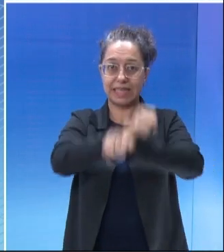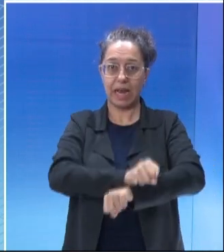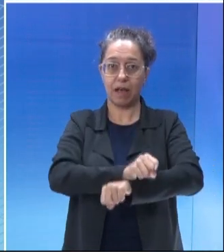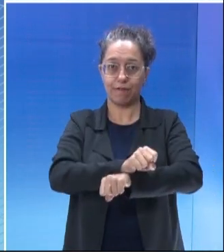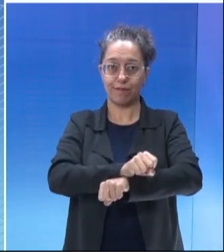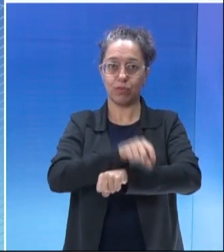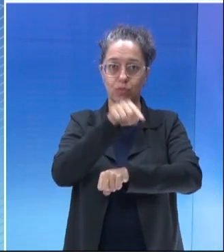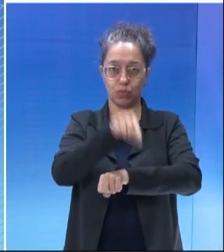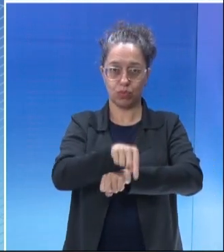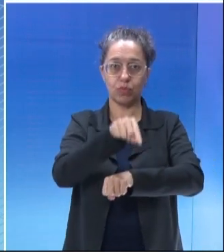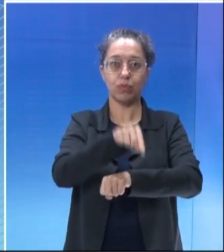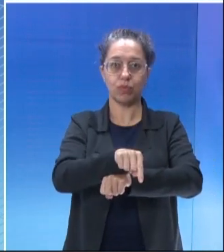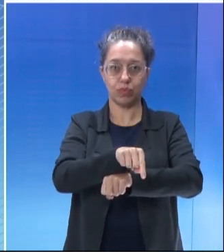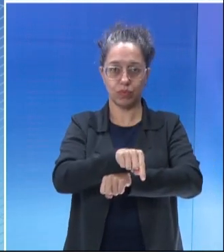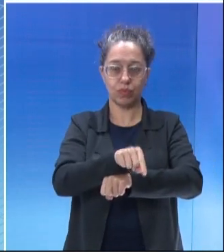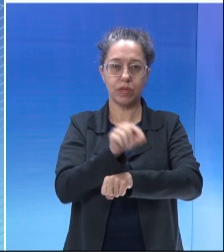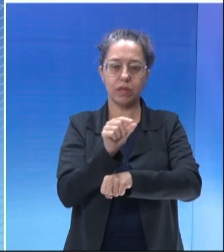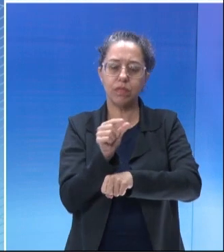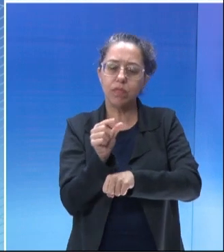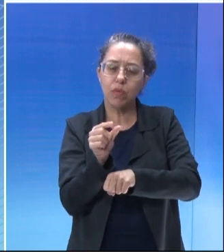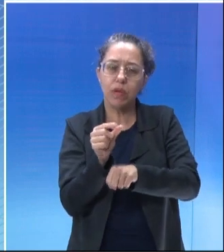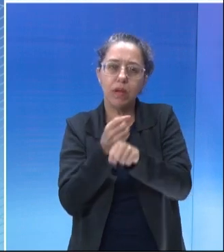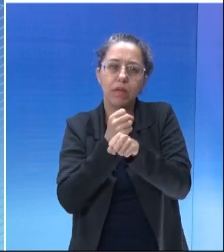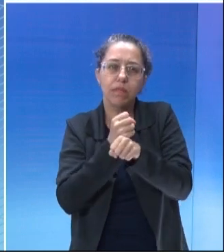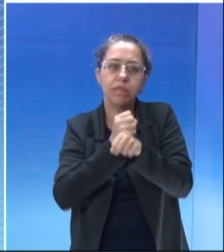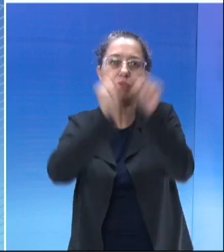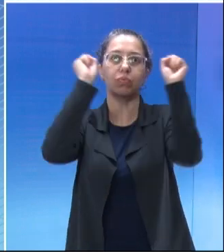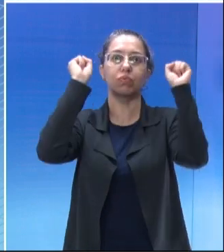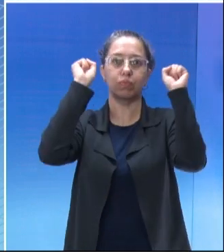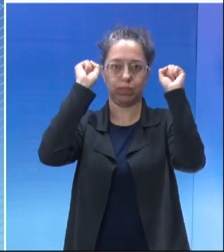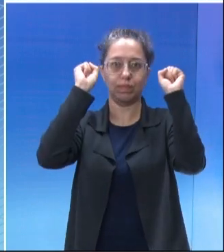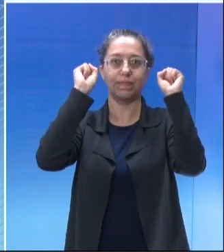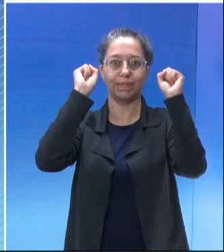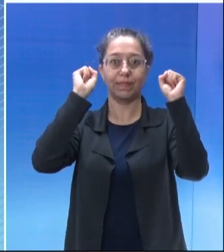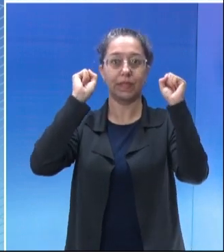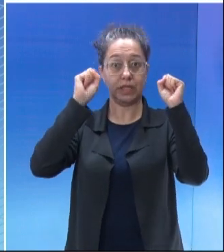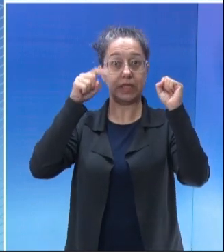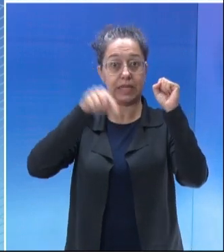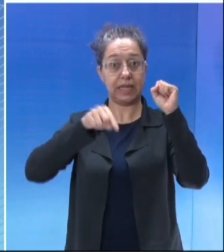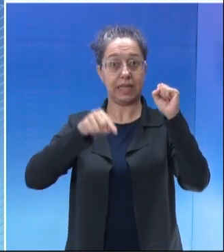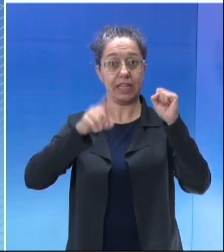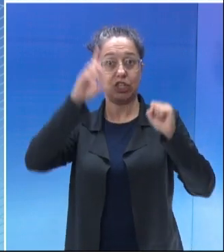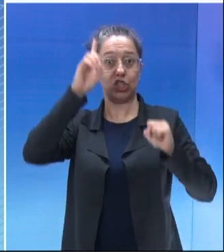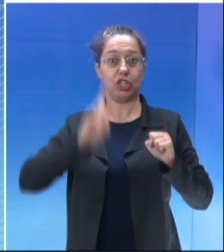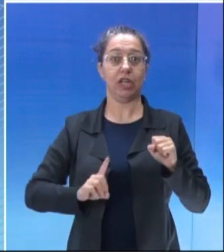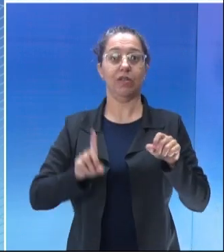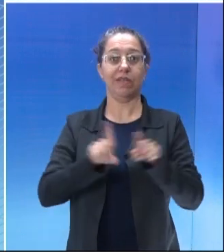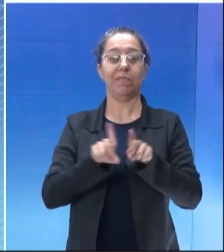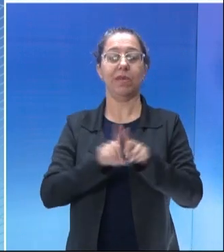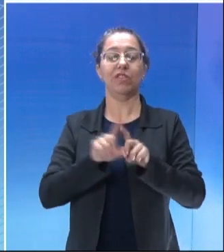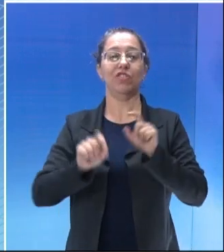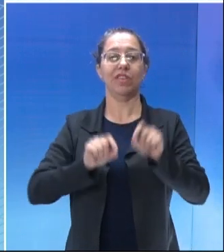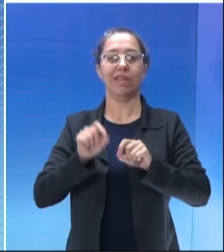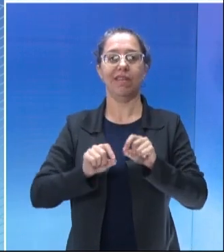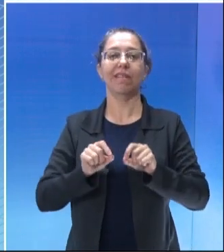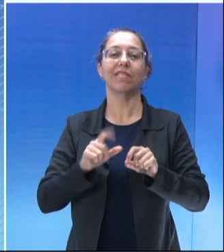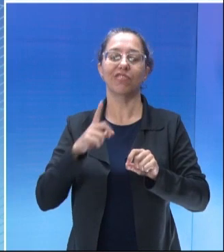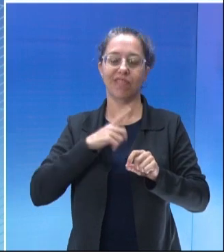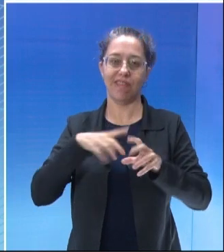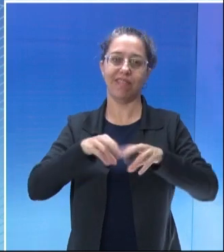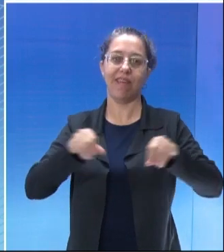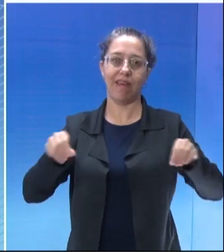recém-libertos, aqueles escravos que acabaram de conquistar sua liberdade, receber, na verdade, sua